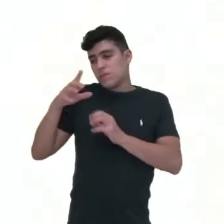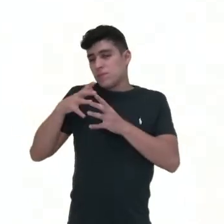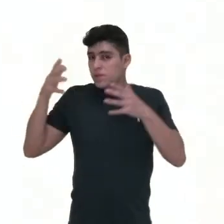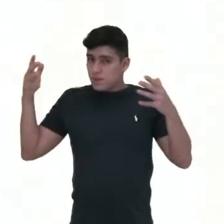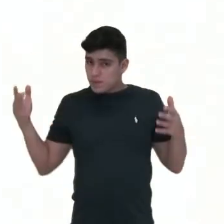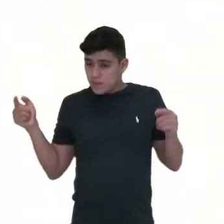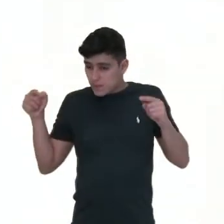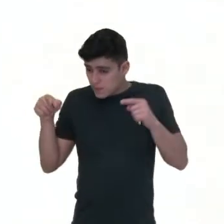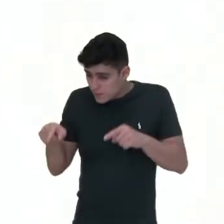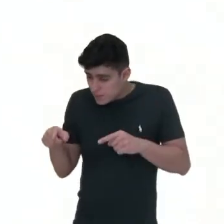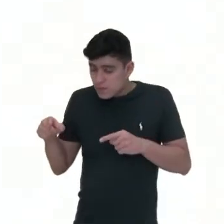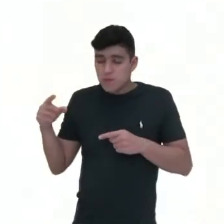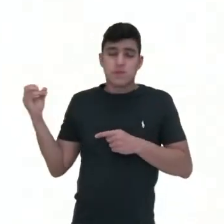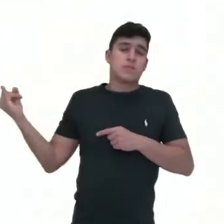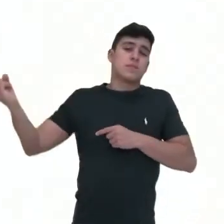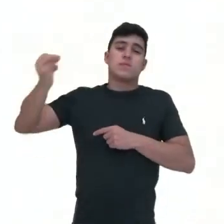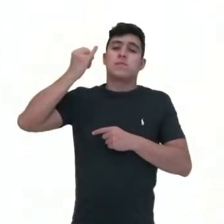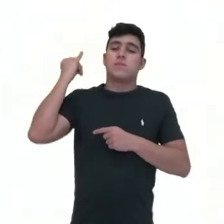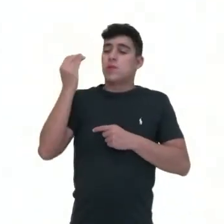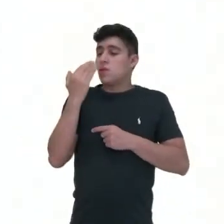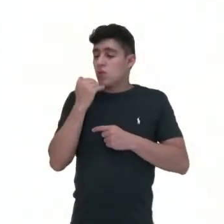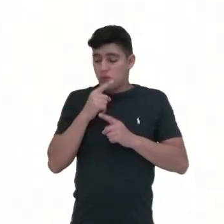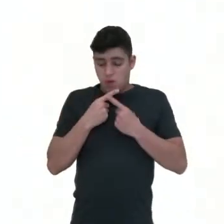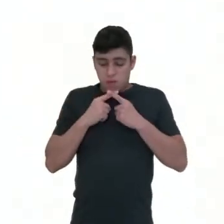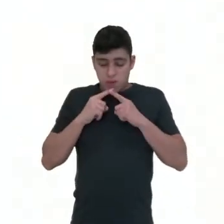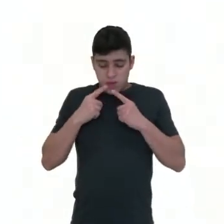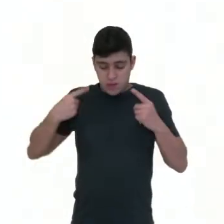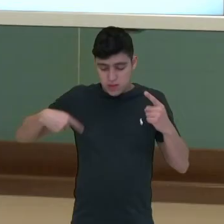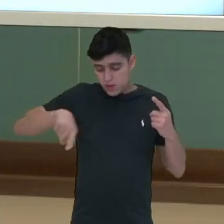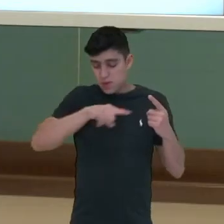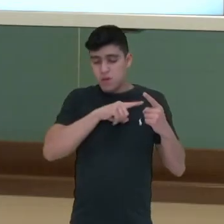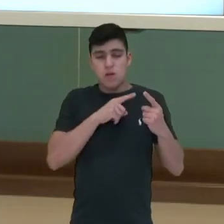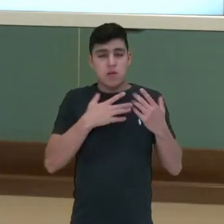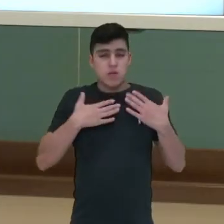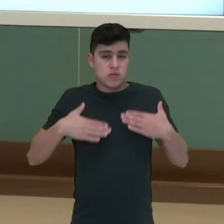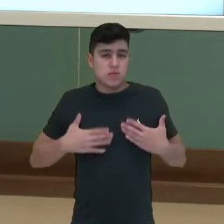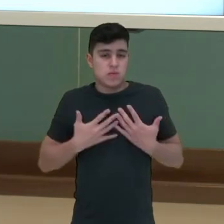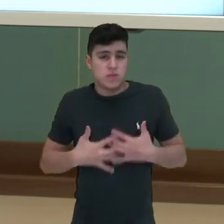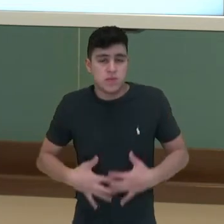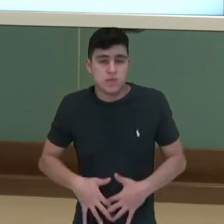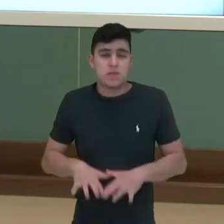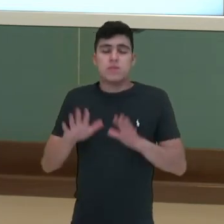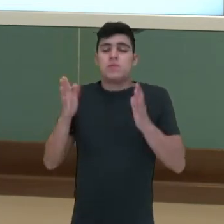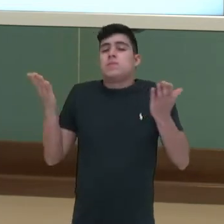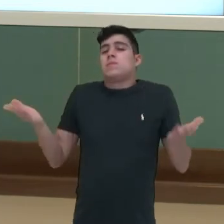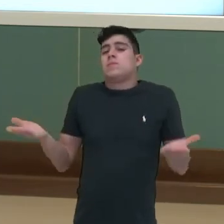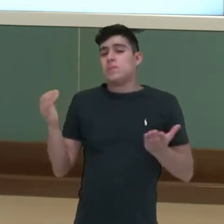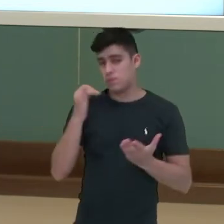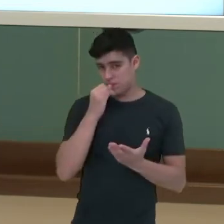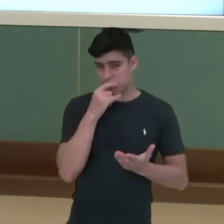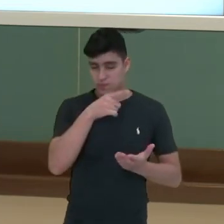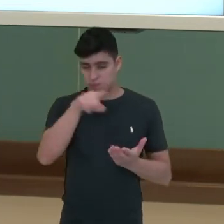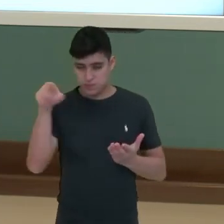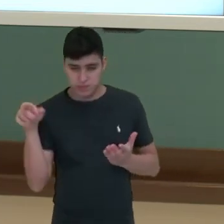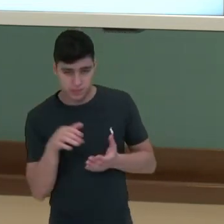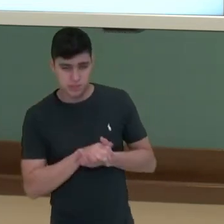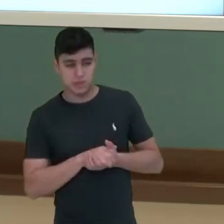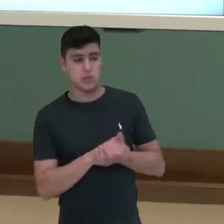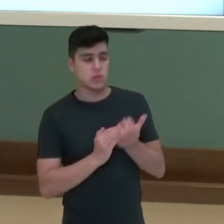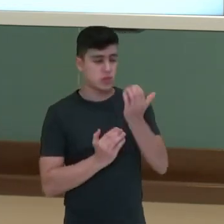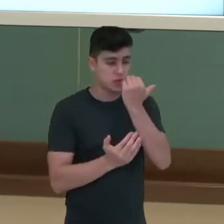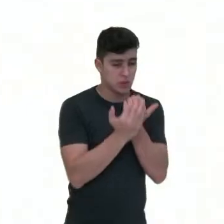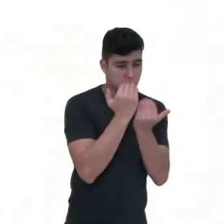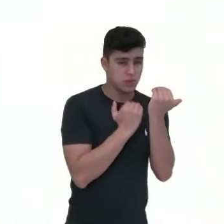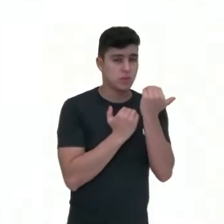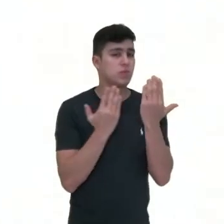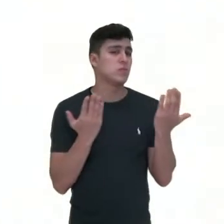Elas são parte essencial da dieta e do funcionamento de todo o nosso organismo. Então, quando você consome, quando você se